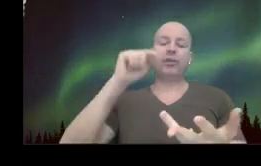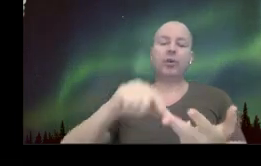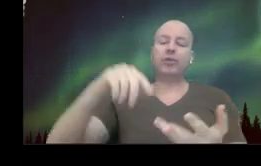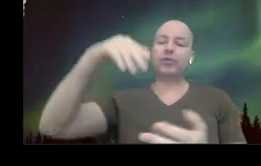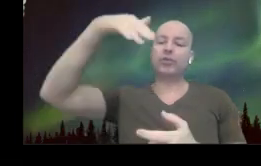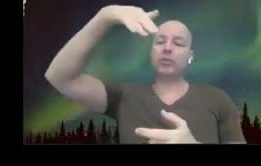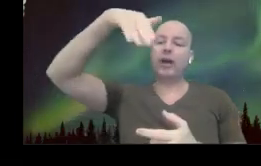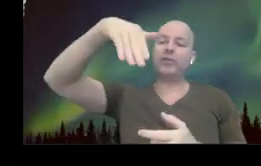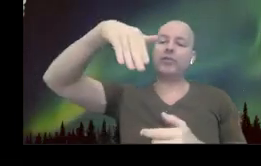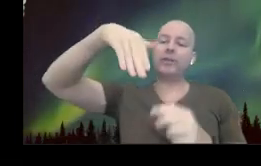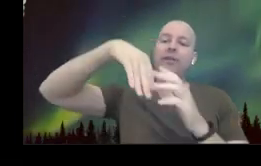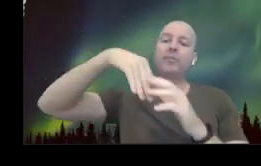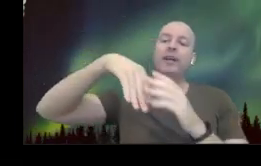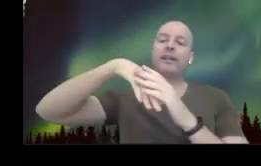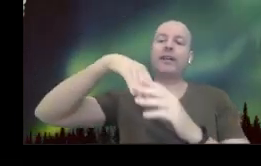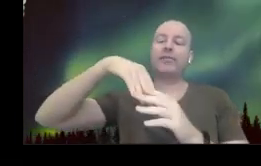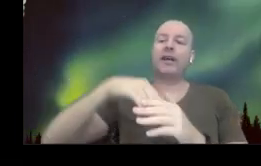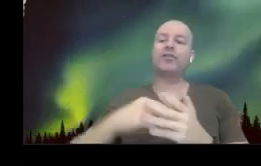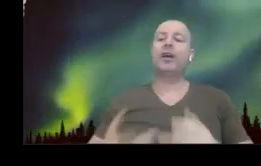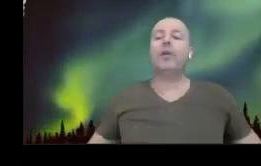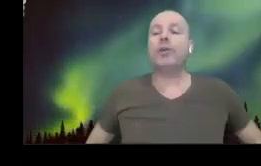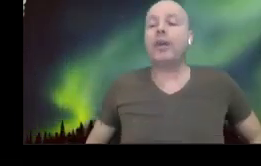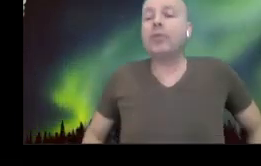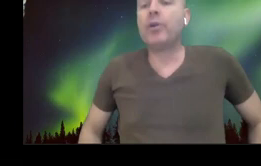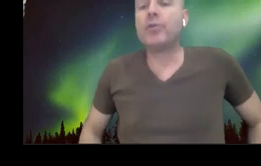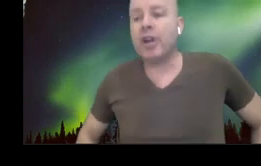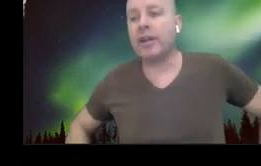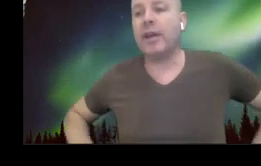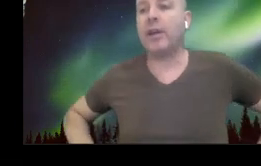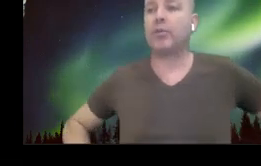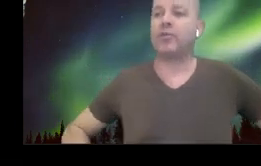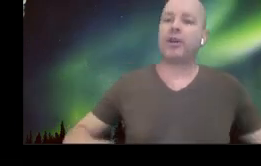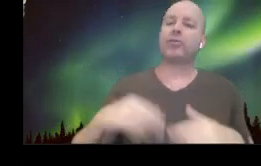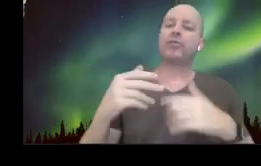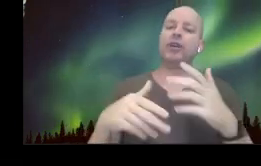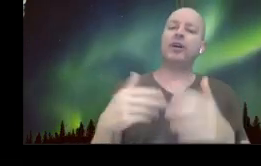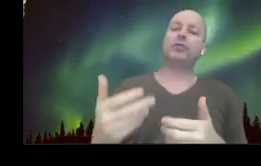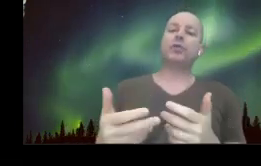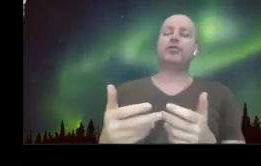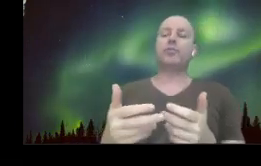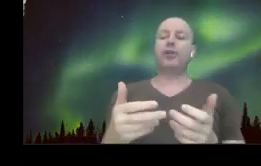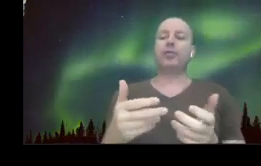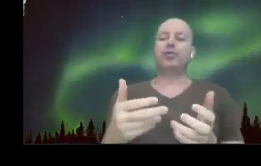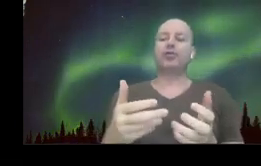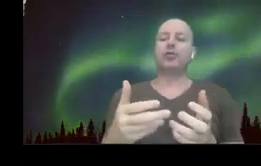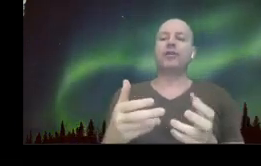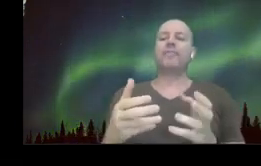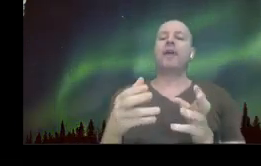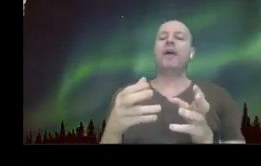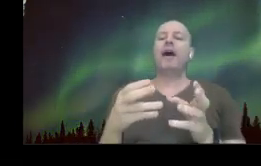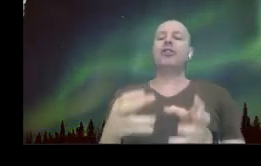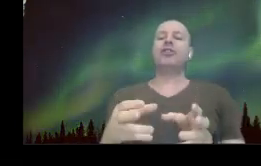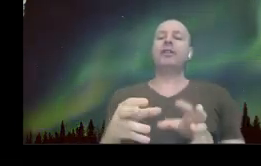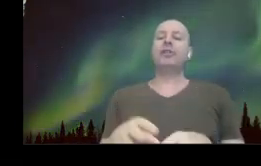rio têm, todos os lugares com uma determinada declividade. Por que que no Rio de Janeiro, no Espírito Santo, durante o período de